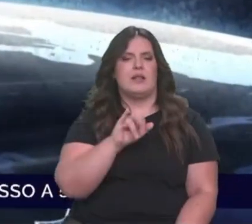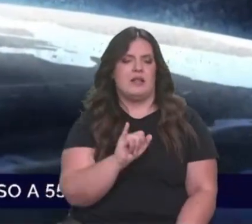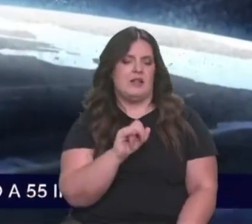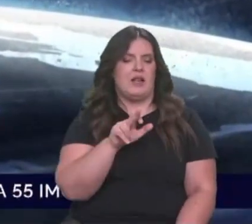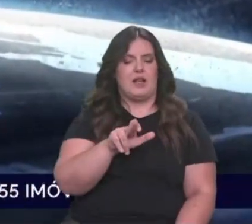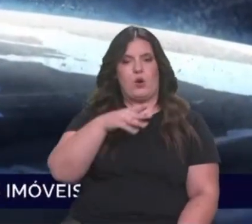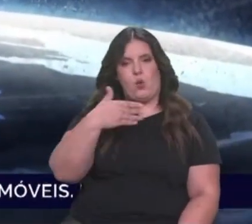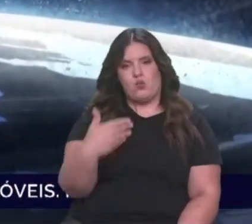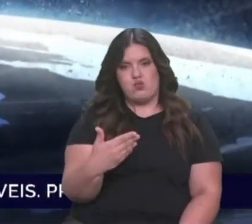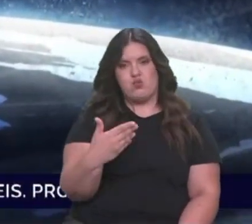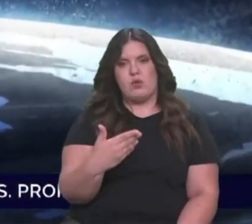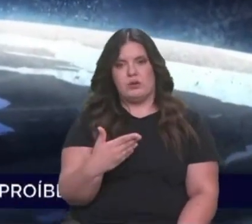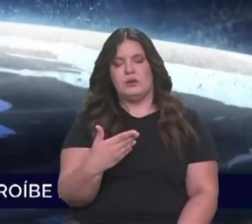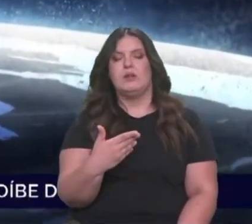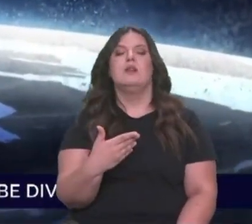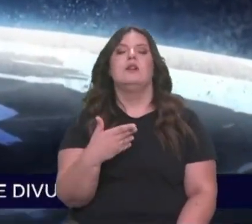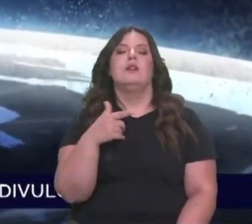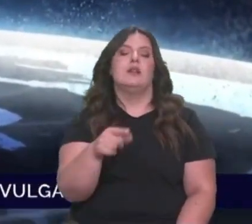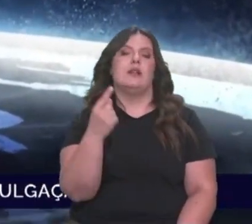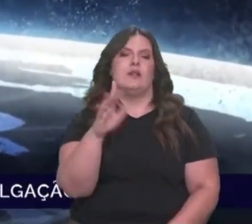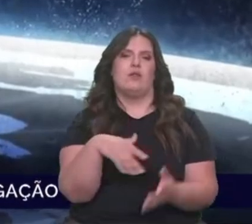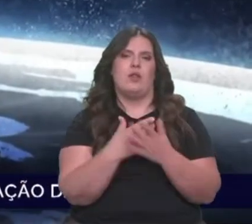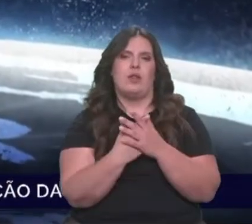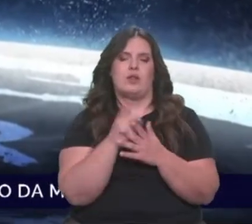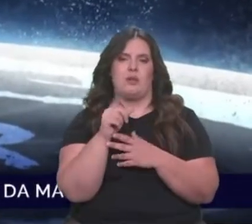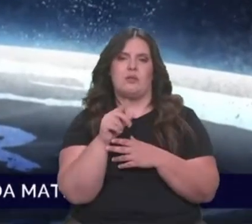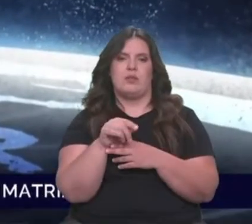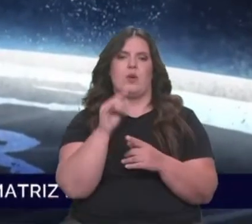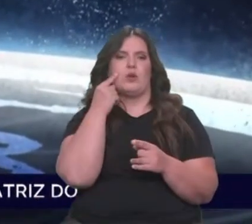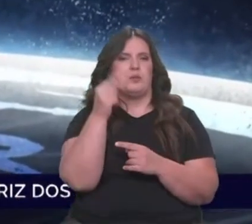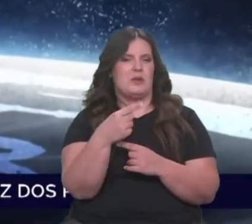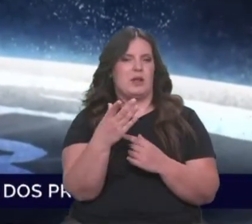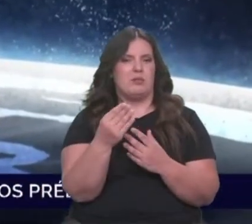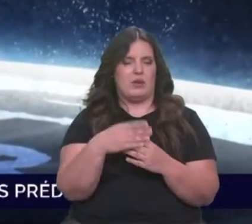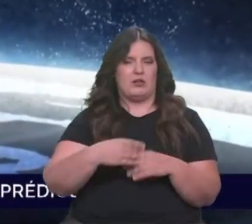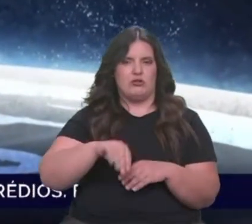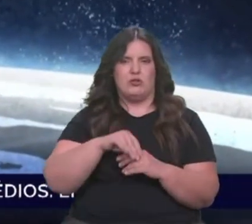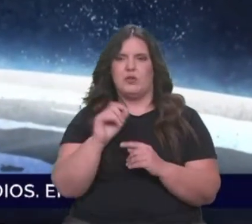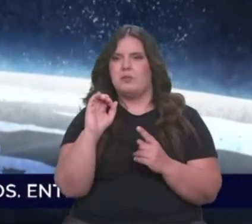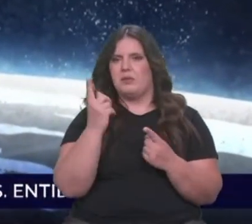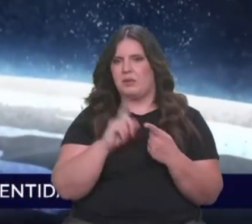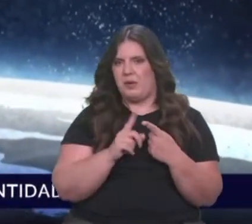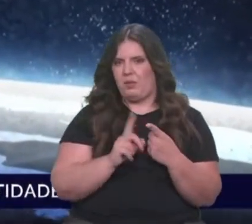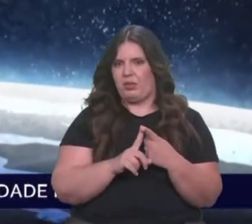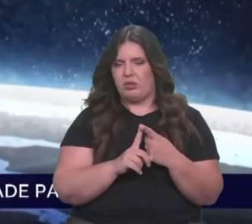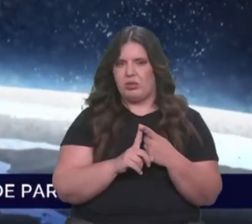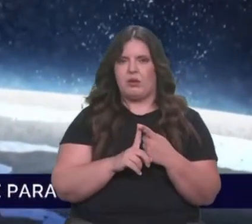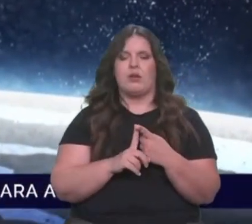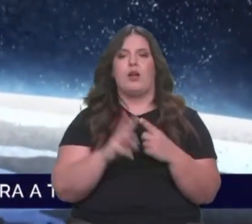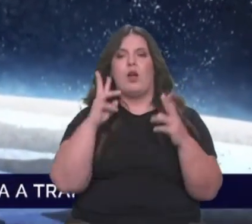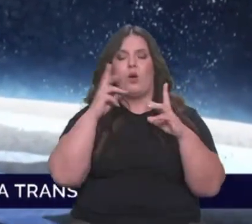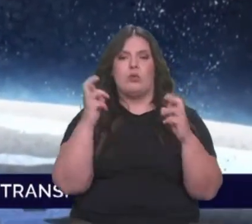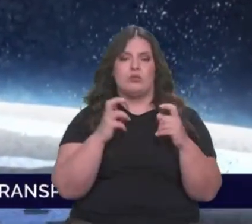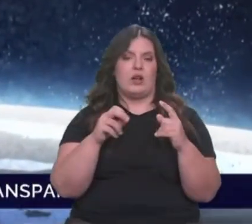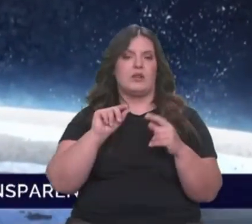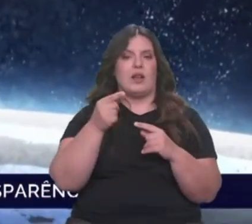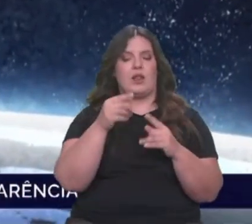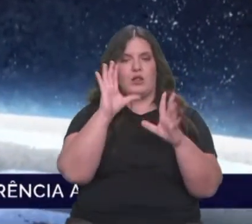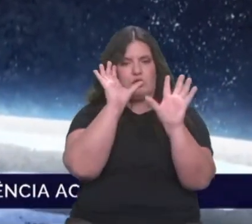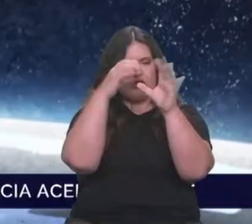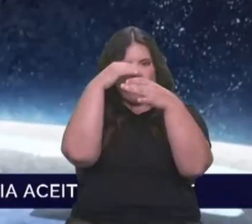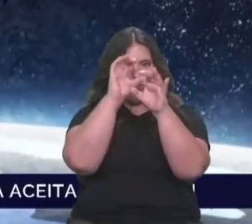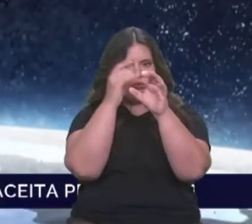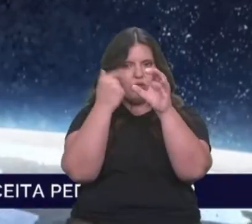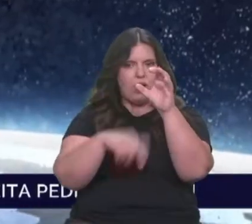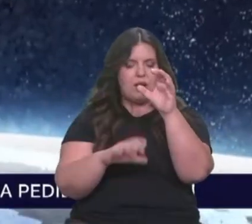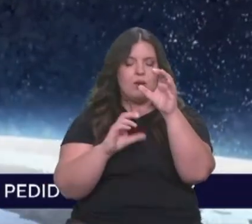NIR1 e tornou-se também ainda mais especial porque, olha, foi primeiramente encontrada pelo conjunto de radiotelescópios que existem